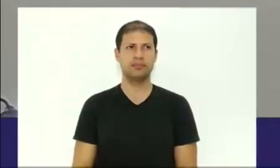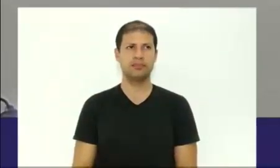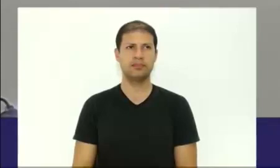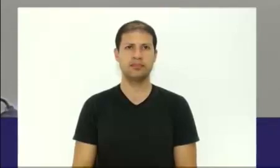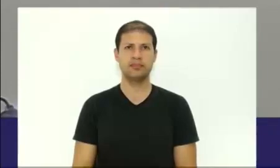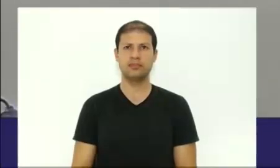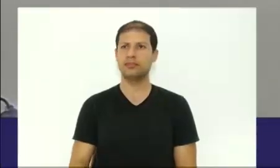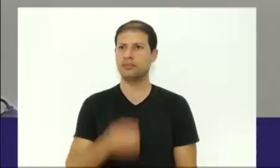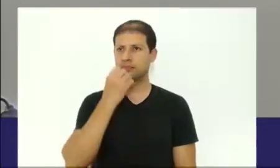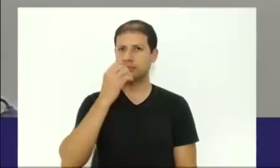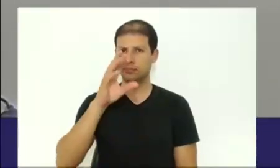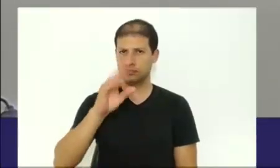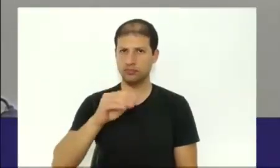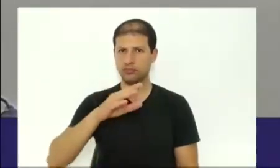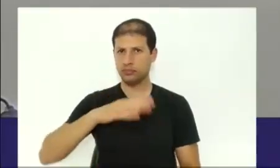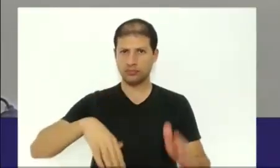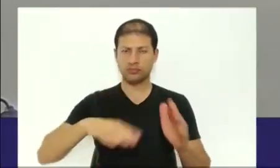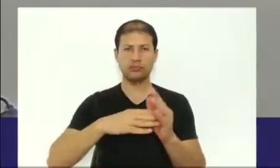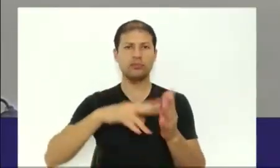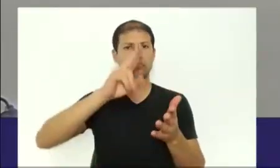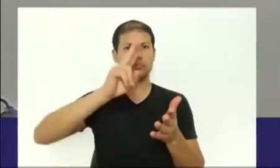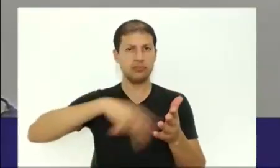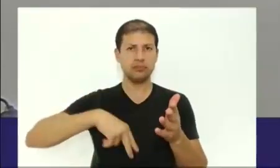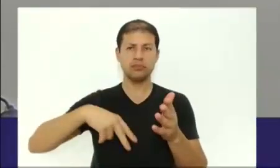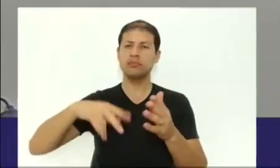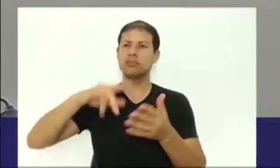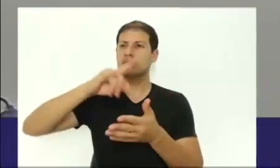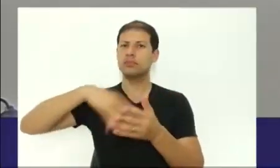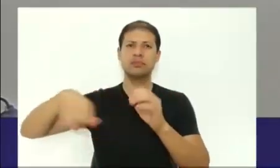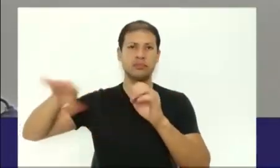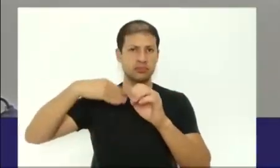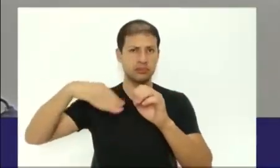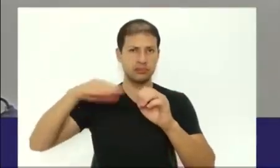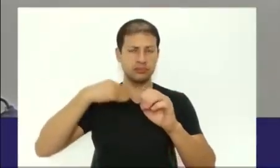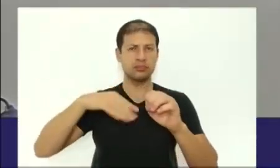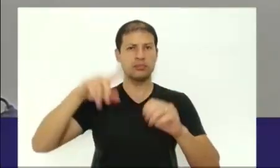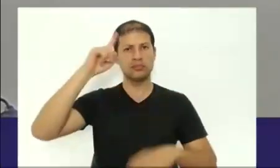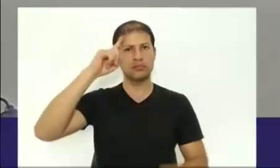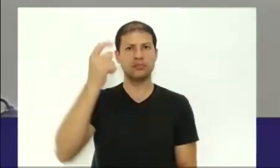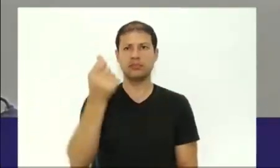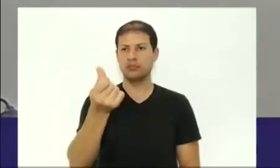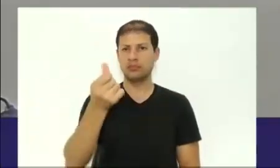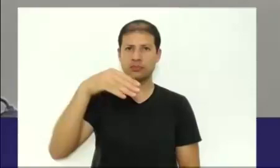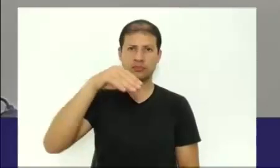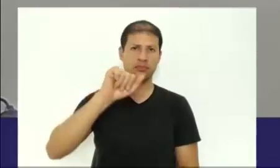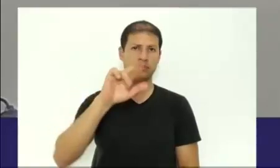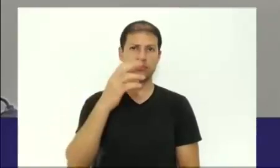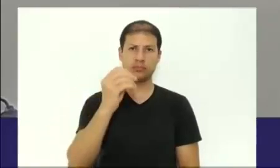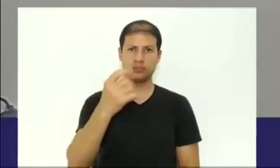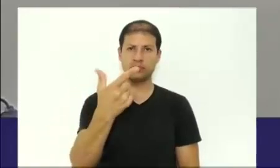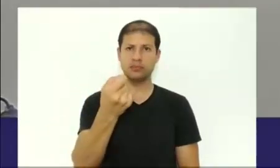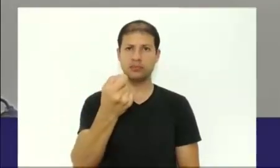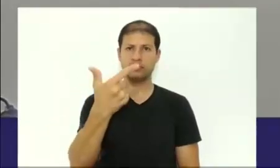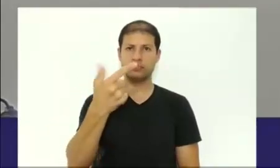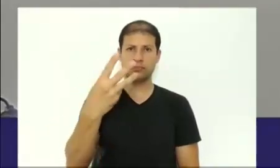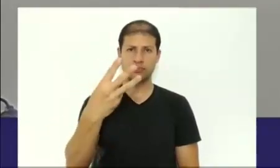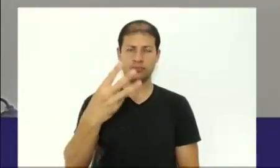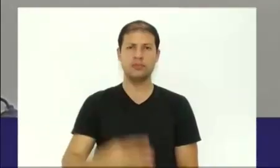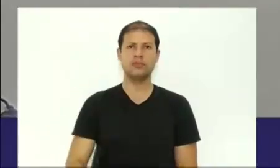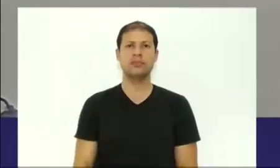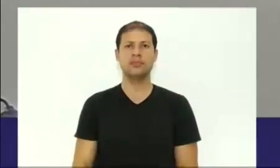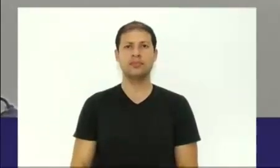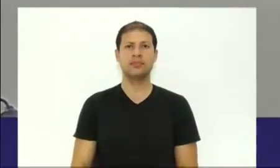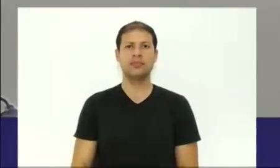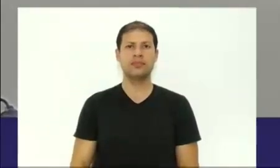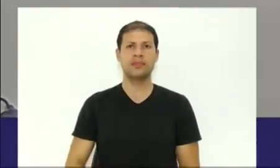Boa noite a todos. Farei a leitura das correspondências recebidas no dia 6 de março de 2023. Da Prefeitura